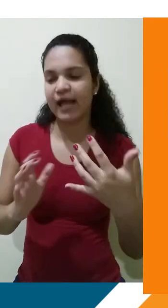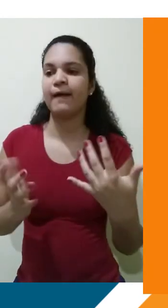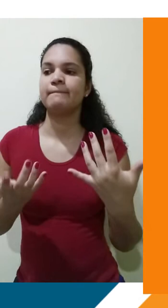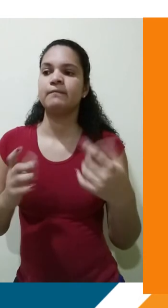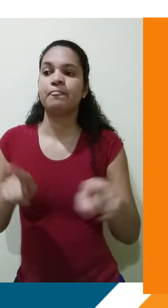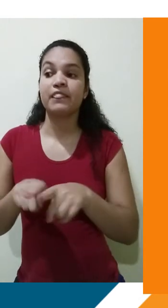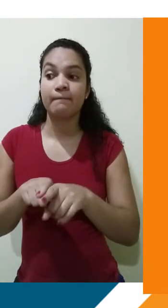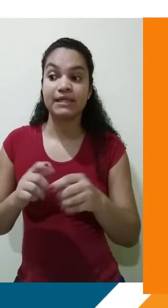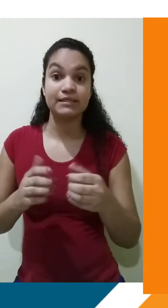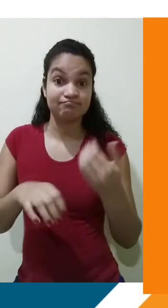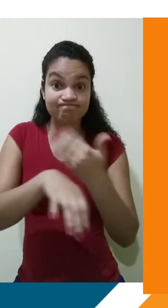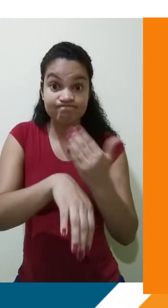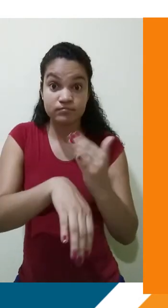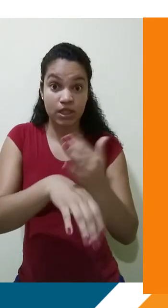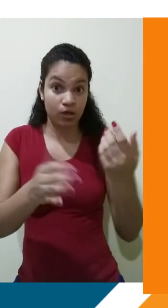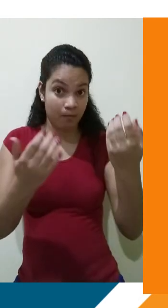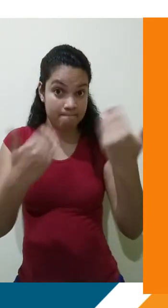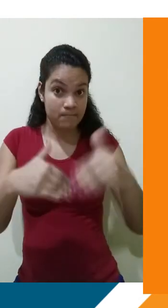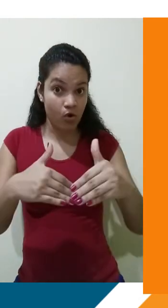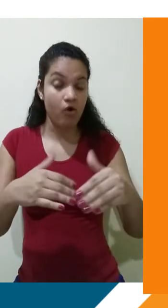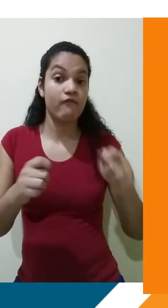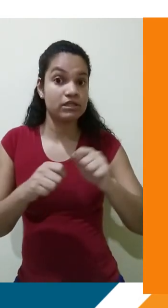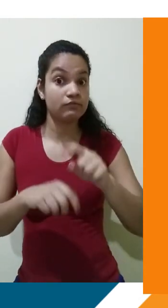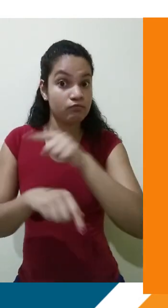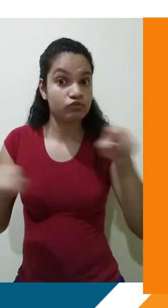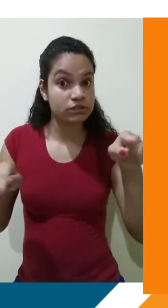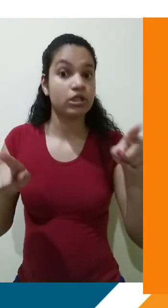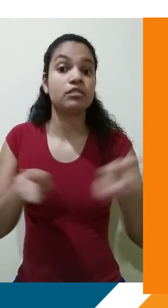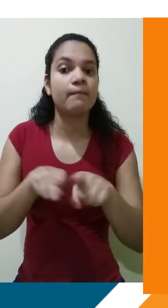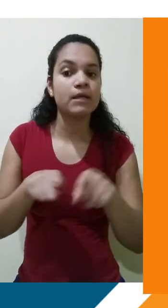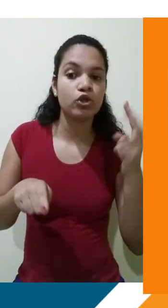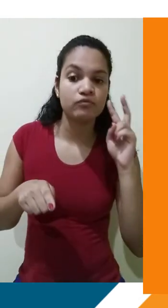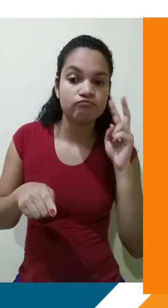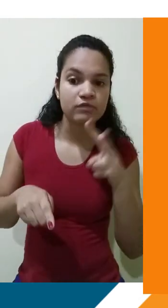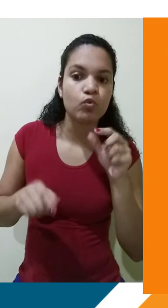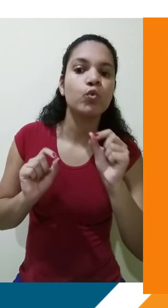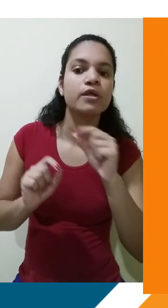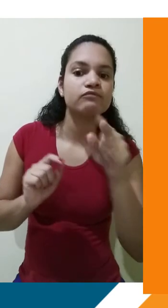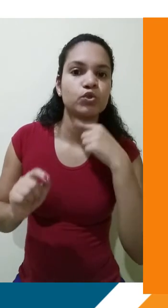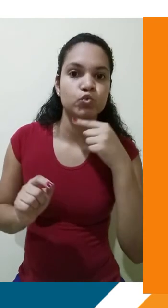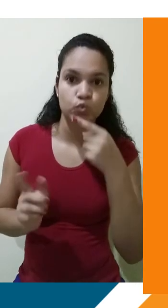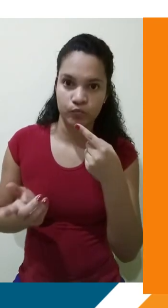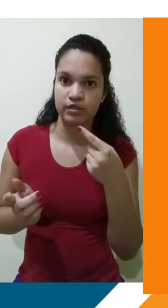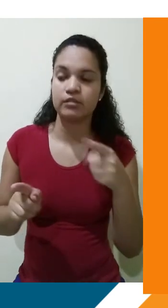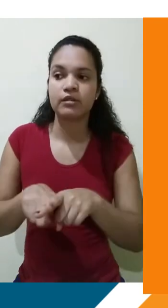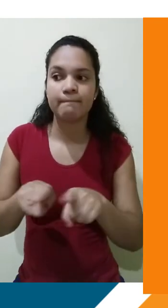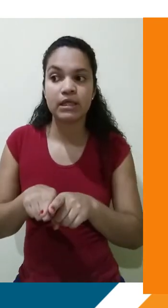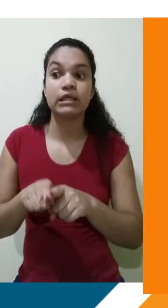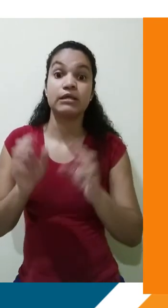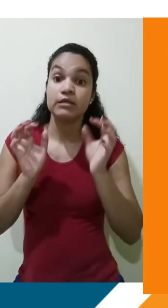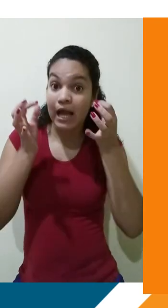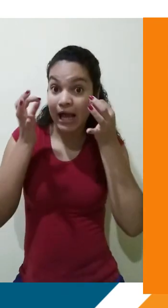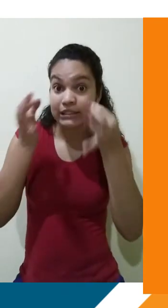extremamente importantes para a gente testar aquilo que não estamos sabendo e para tentar ir ajustando o texto para ficar cada vez melhor. E fiquem muito atentos à coesão e à importância